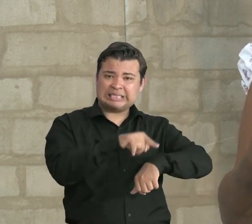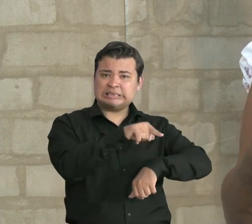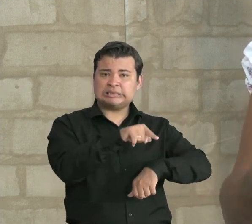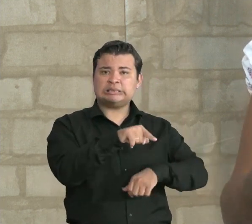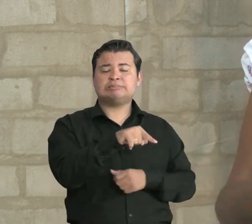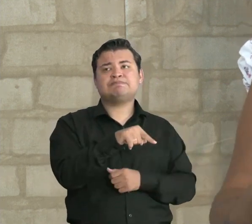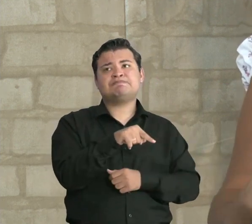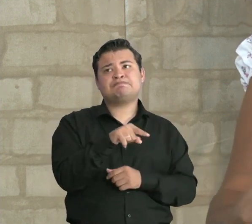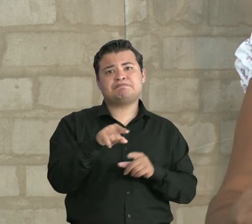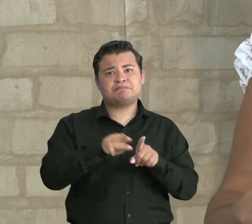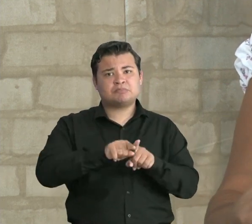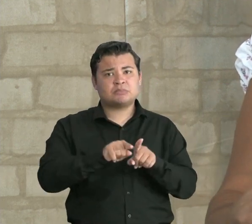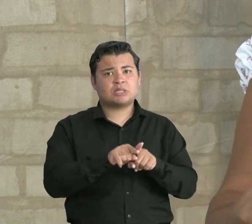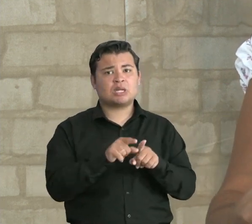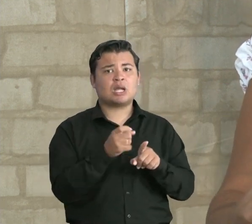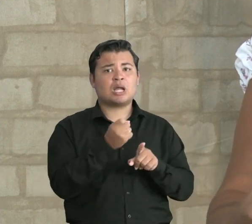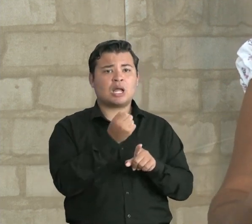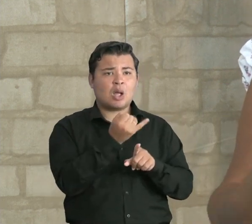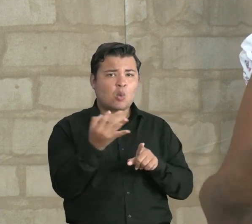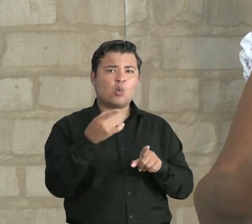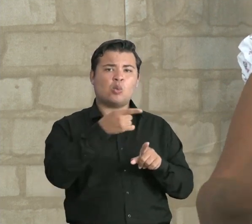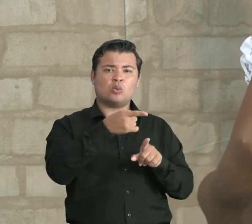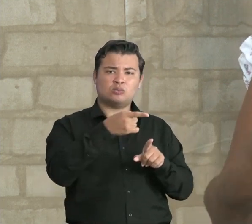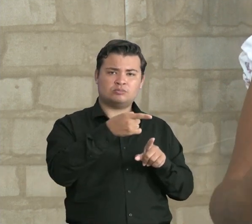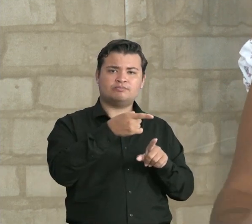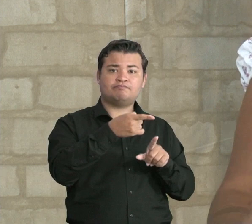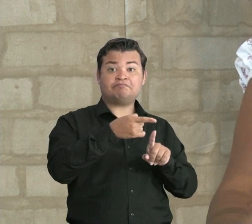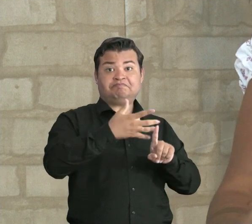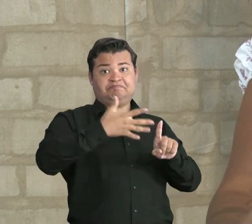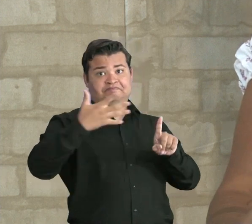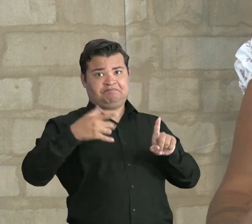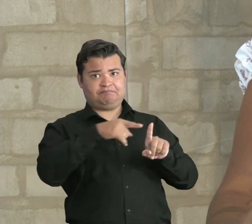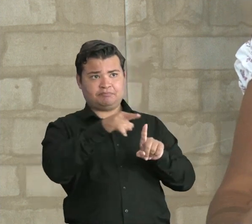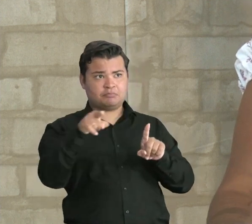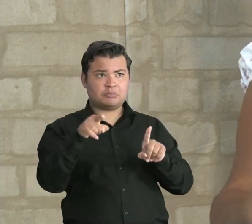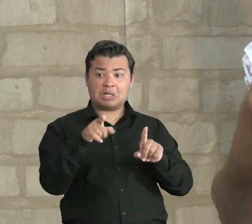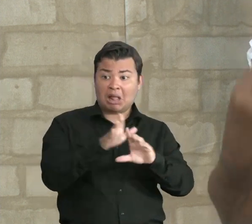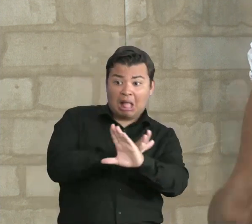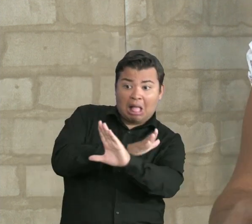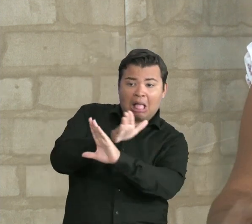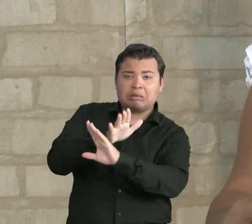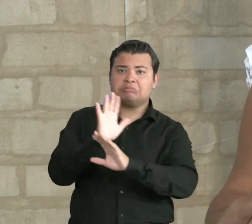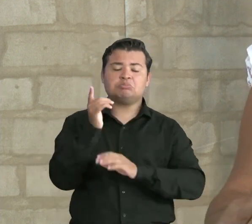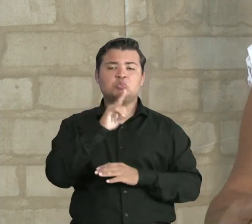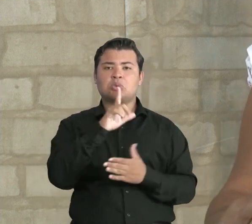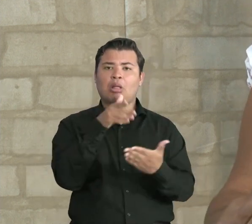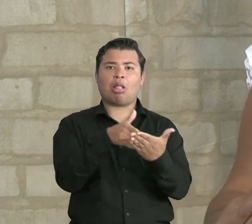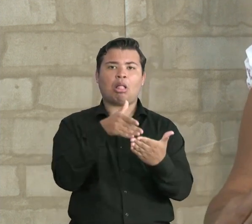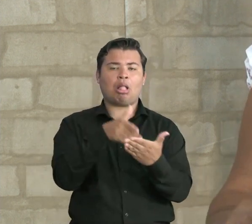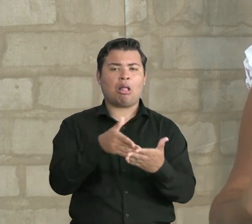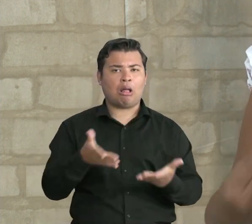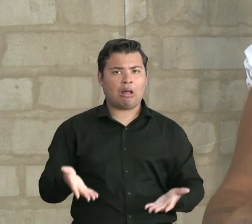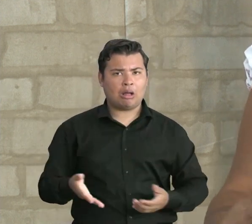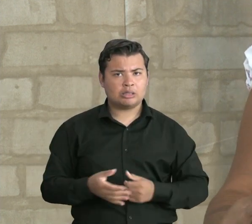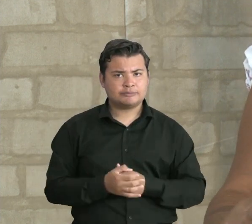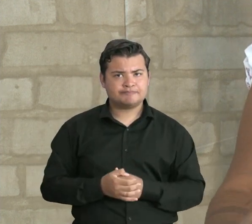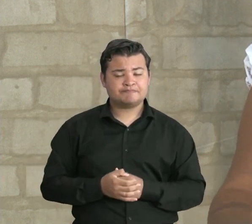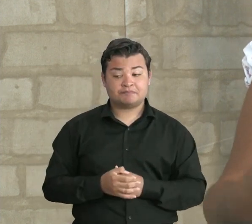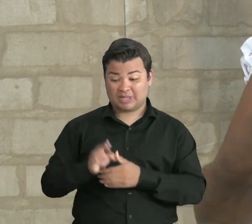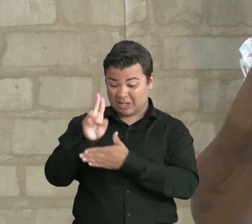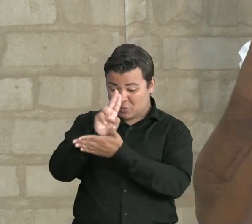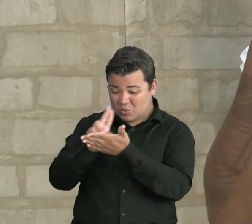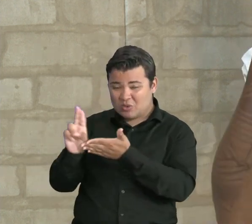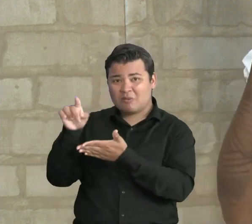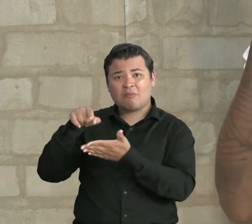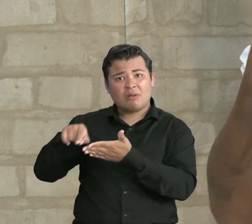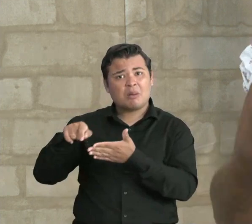uma sexualidade dissidente, não acessando esses bens. A universidade, por exemplo, que é um bem que